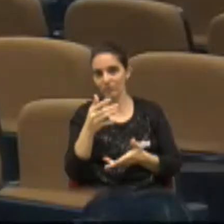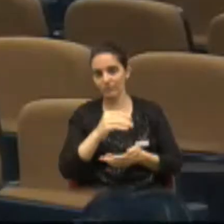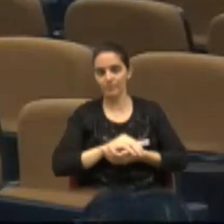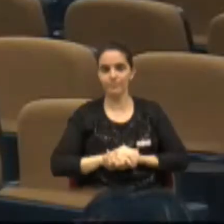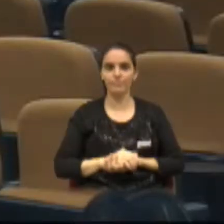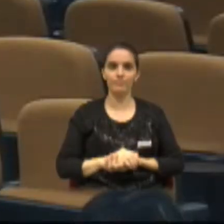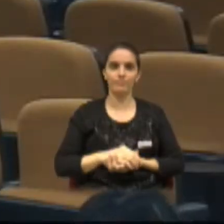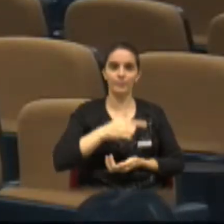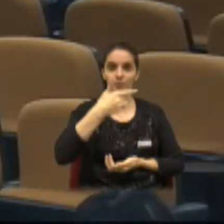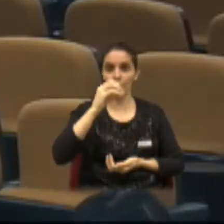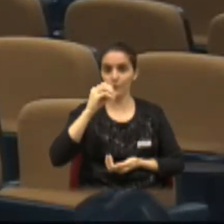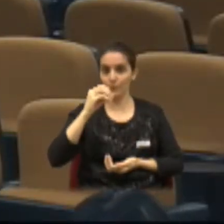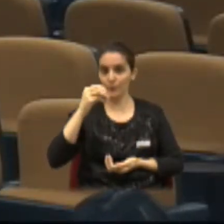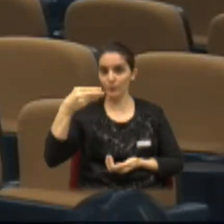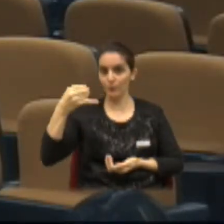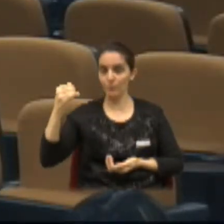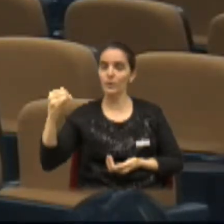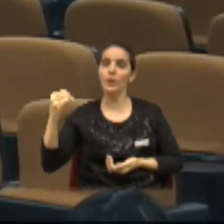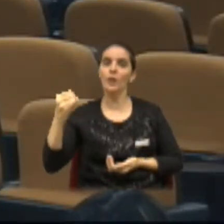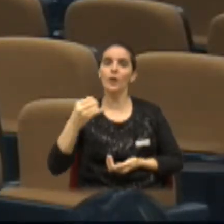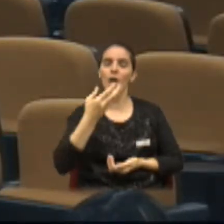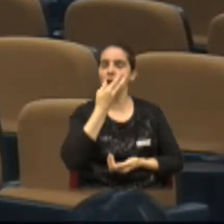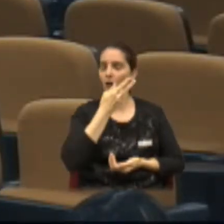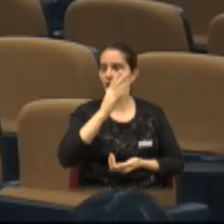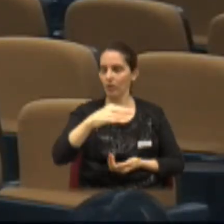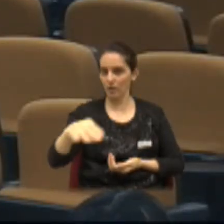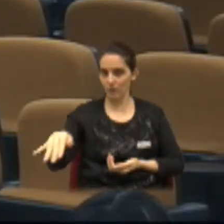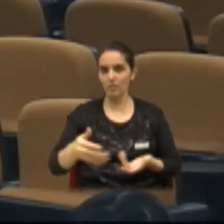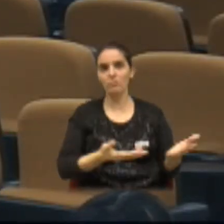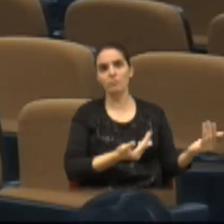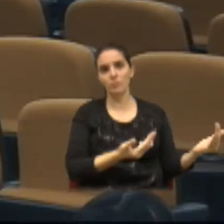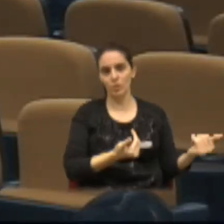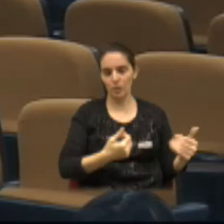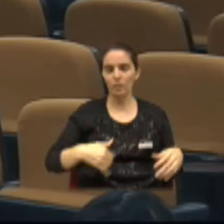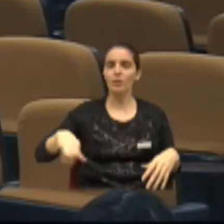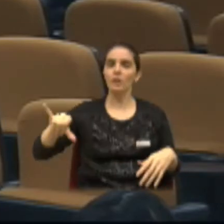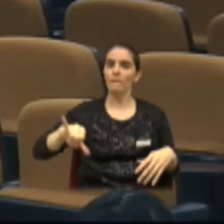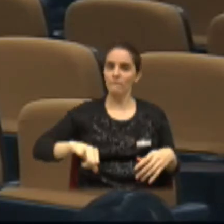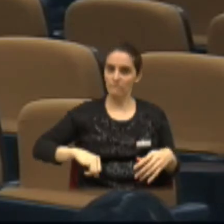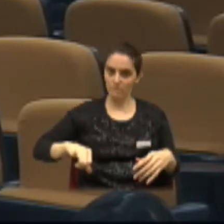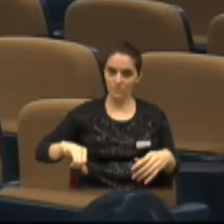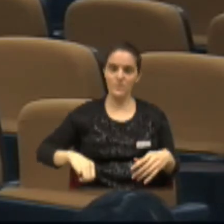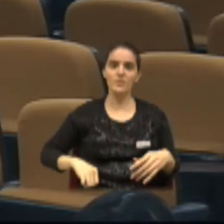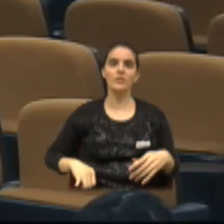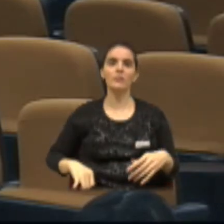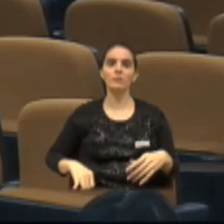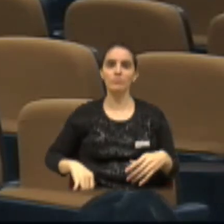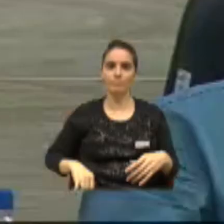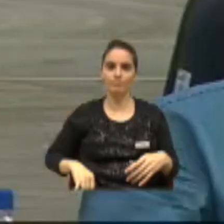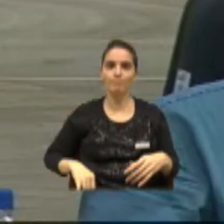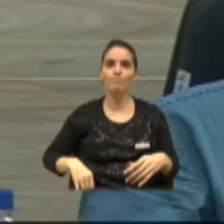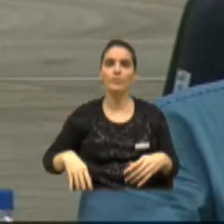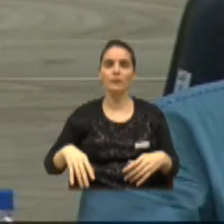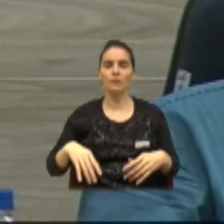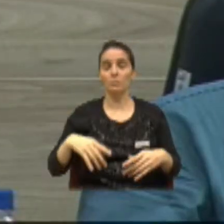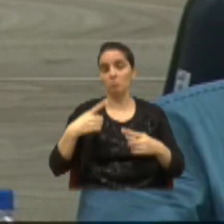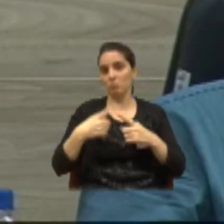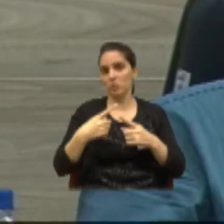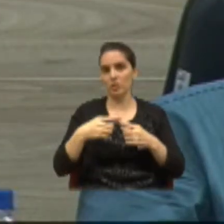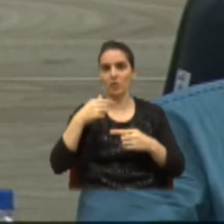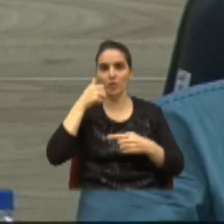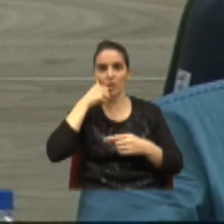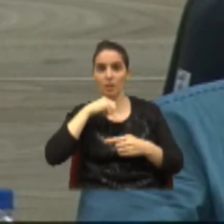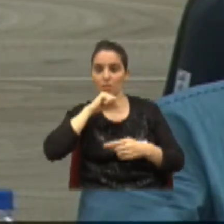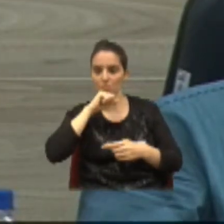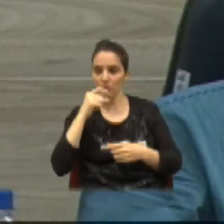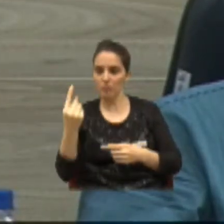mais de 20 milhões de crianças e adolescentes foram vítimas e são vítimas dessa alienação parental. Então, assim,